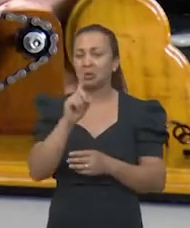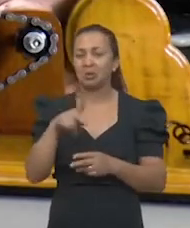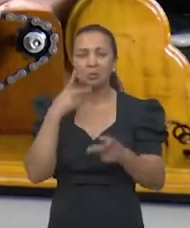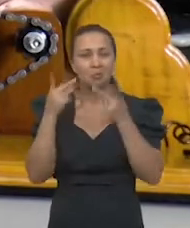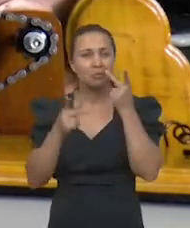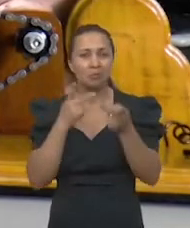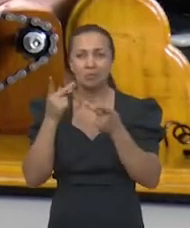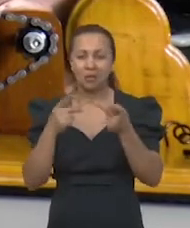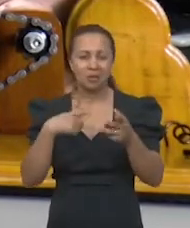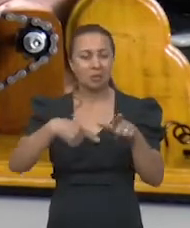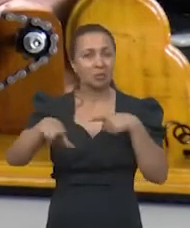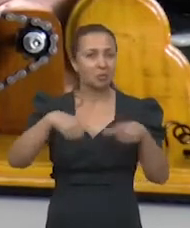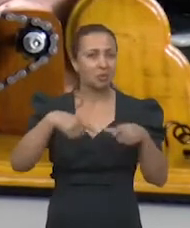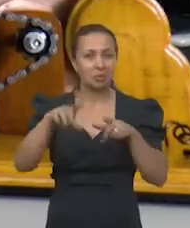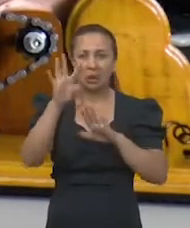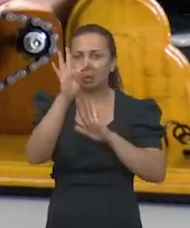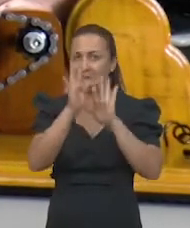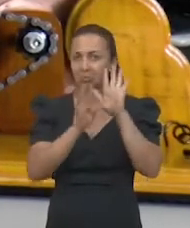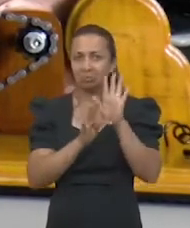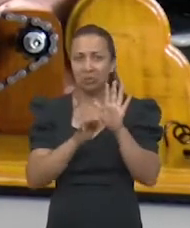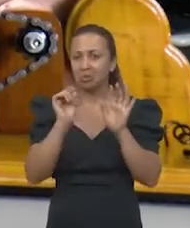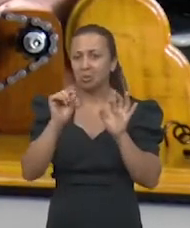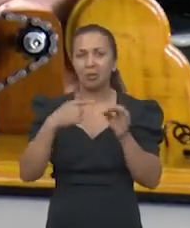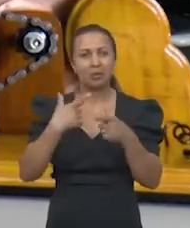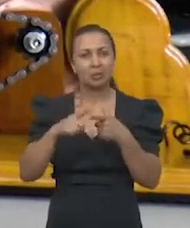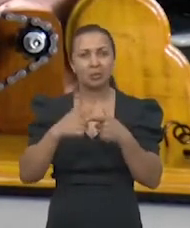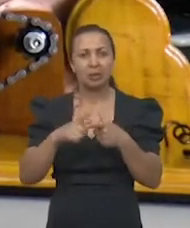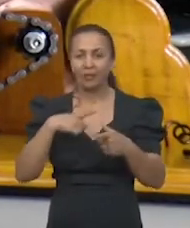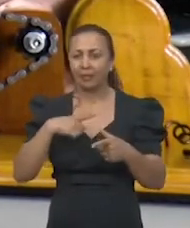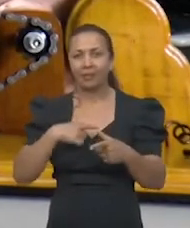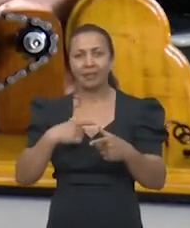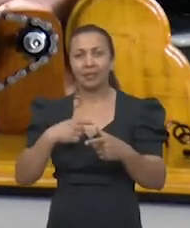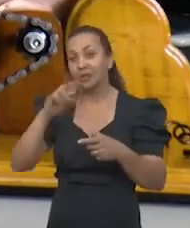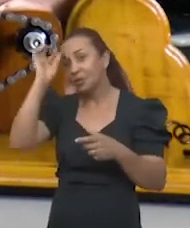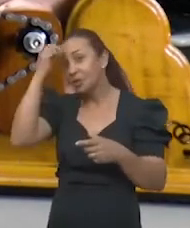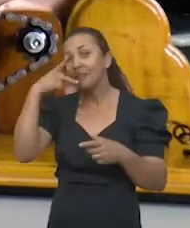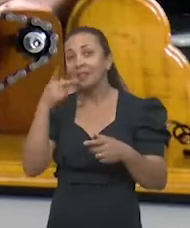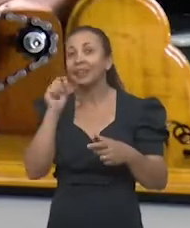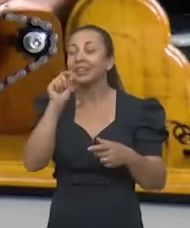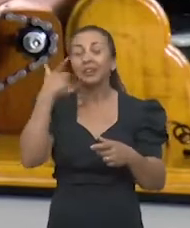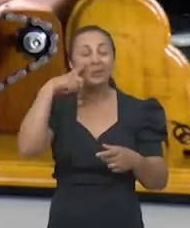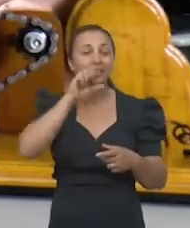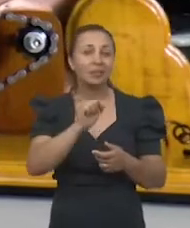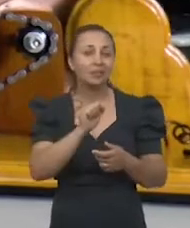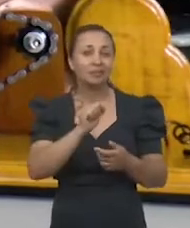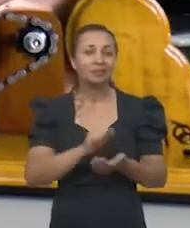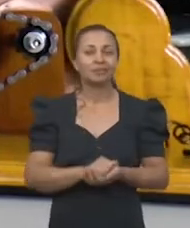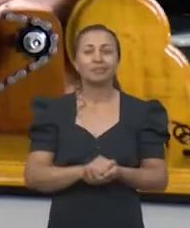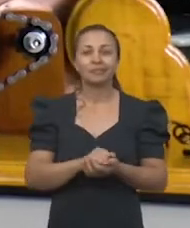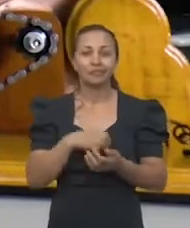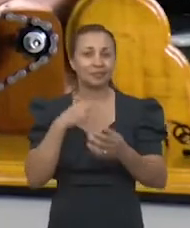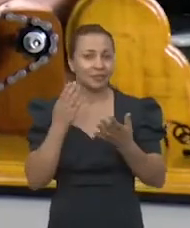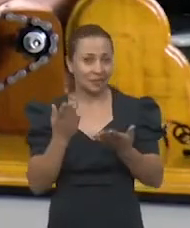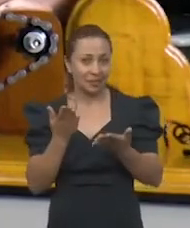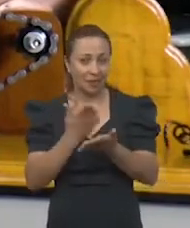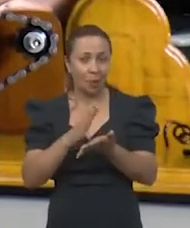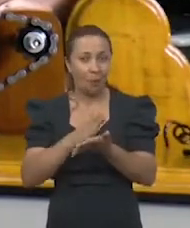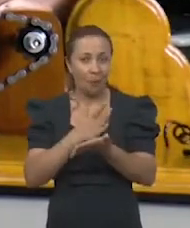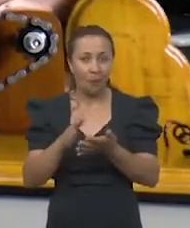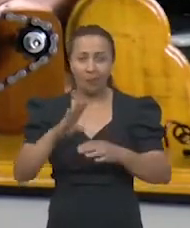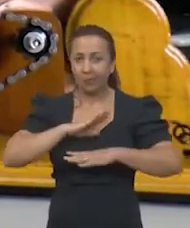não relata no trabalho dele os problemas que ele teve, ele só relata o que ele conseguiu. E,